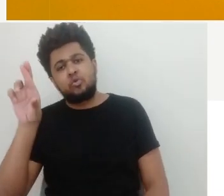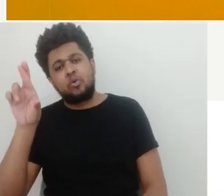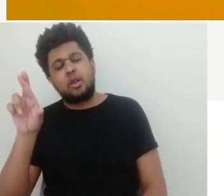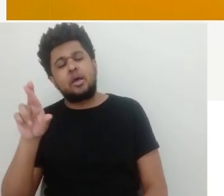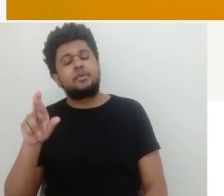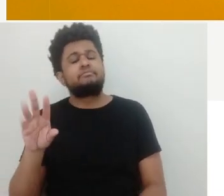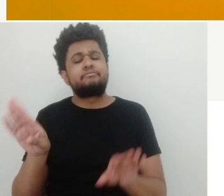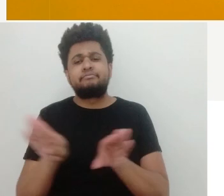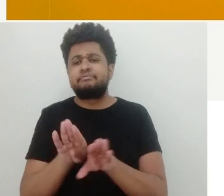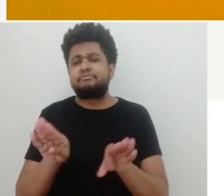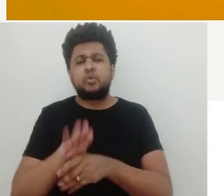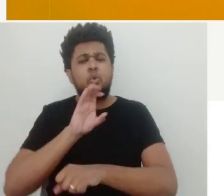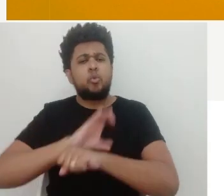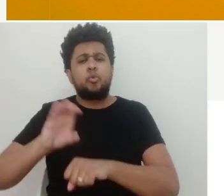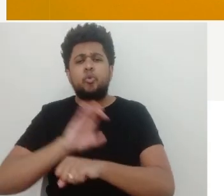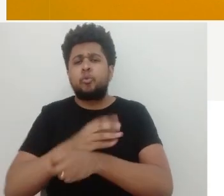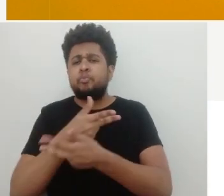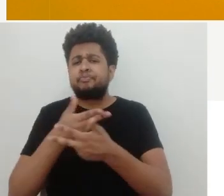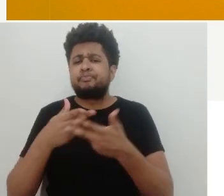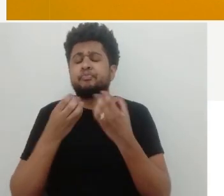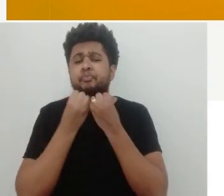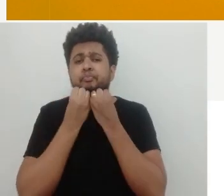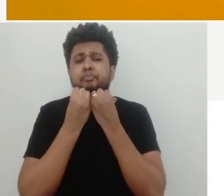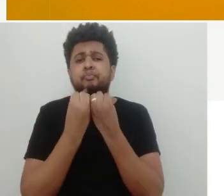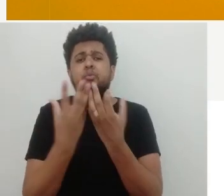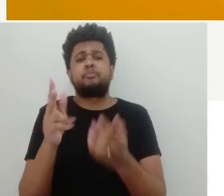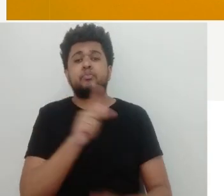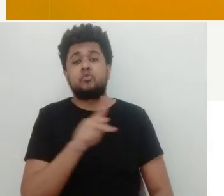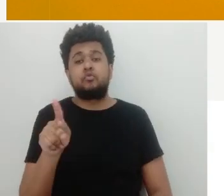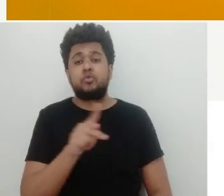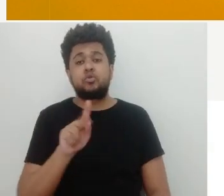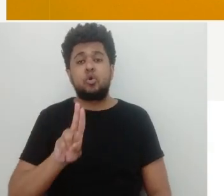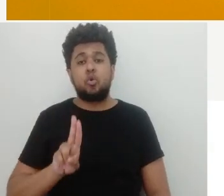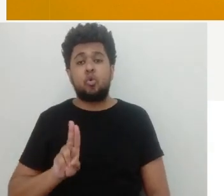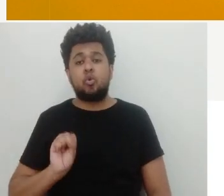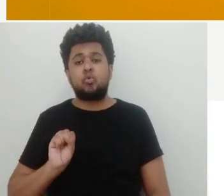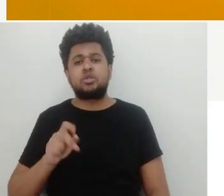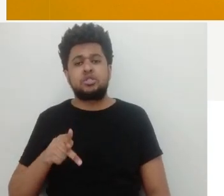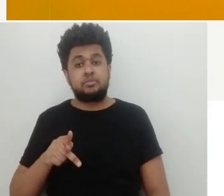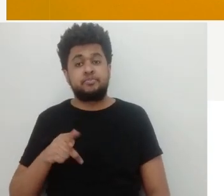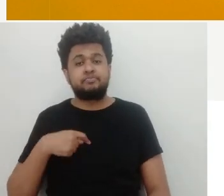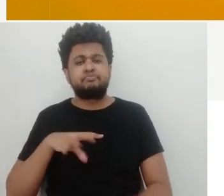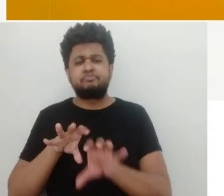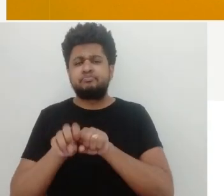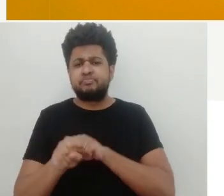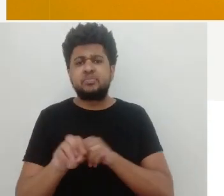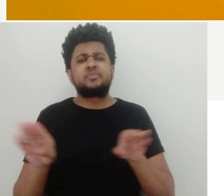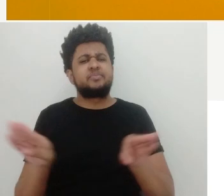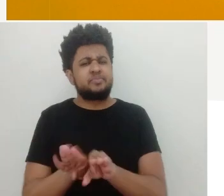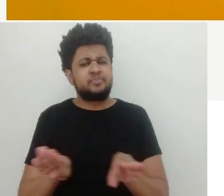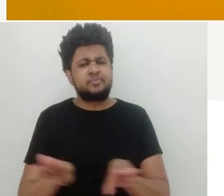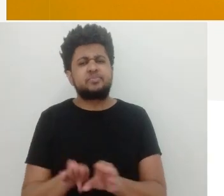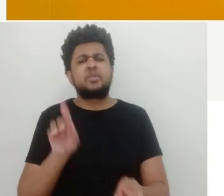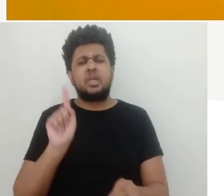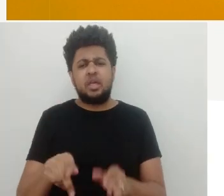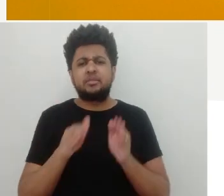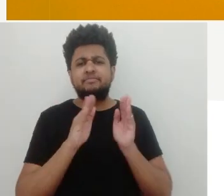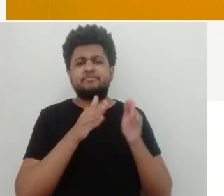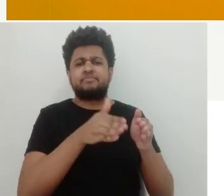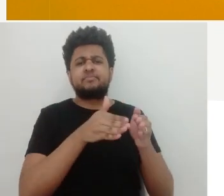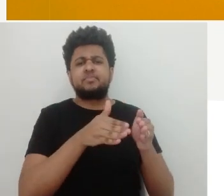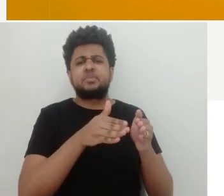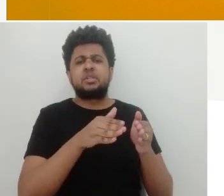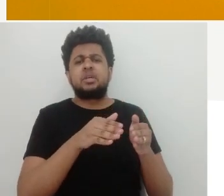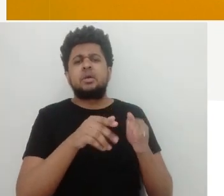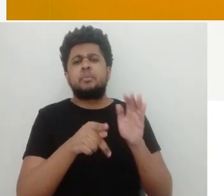dos professores, na USP, e particularmente no programa de pós-graduação em integração da América Latina,